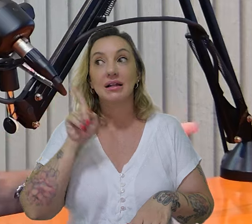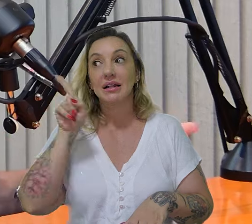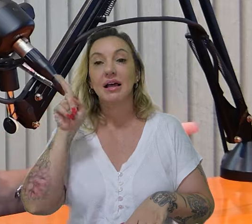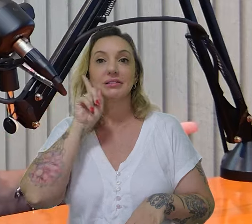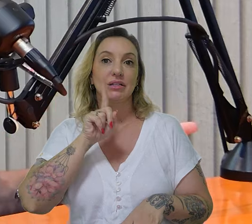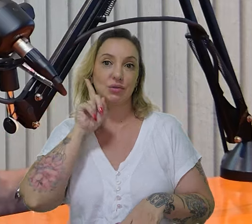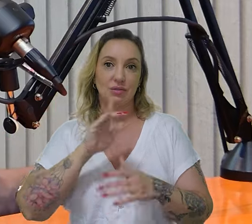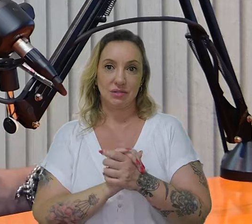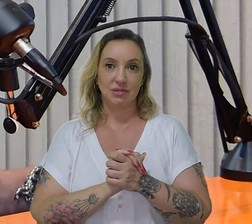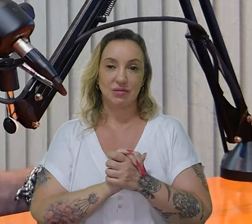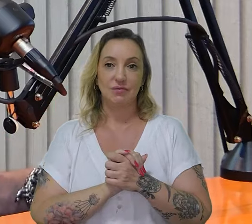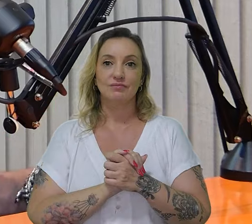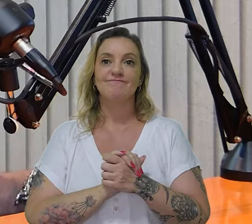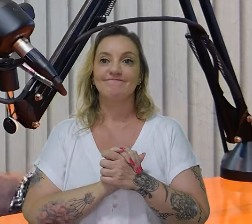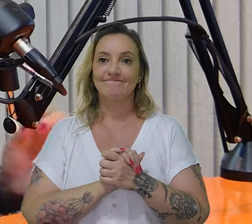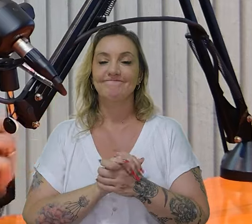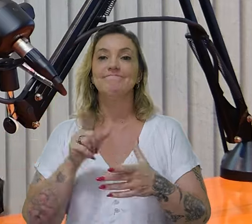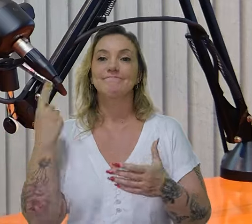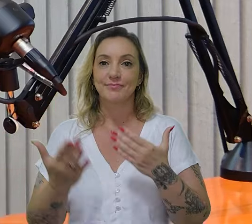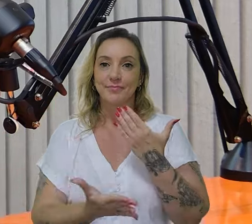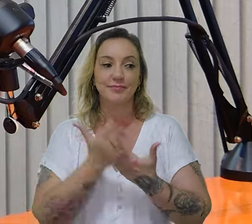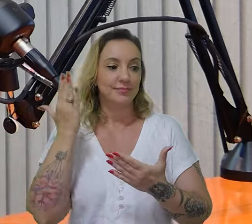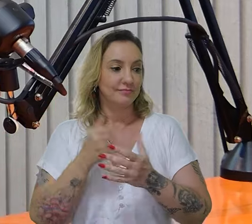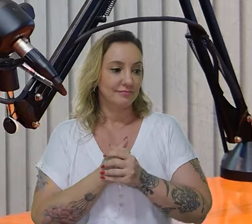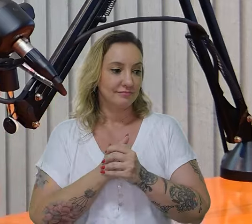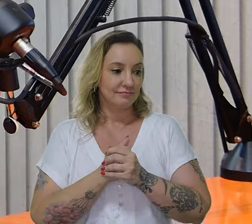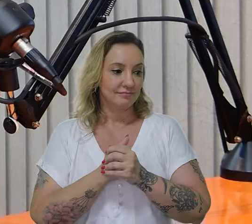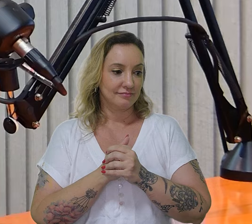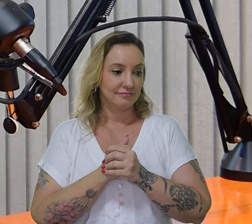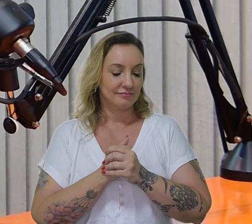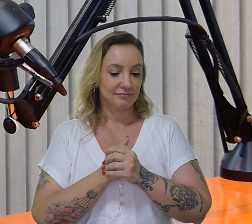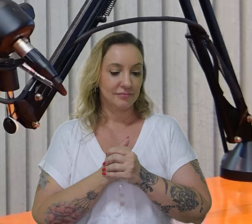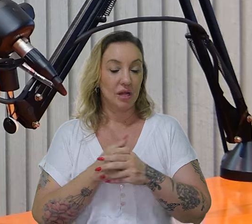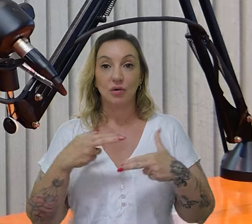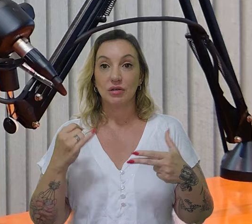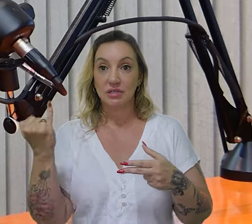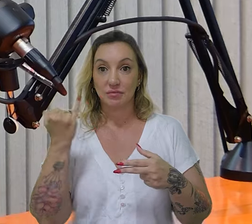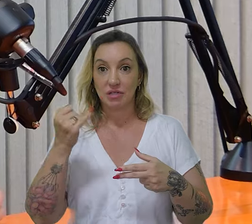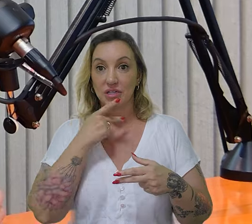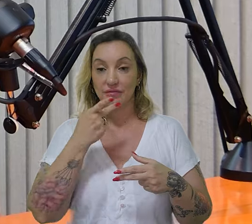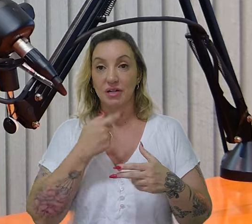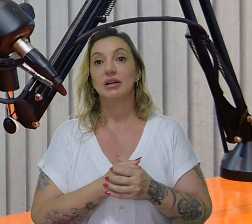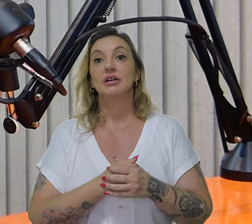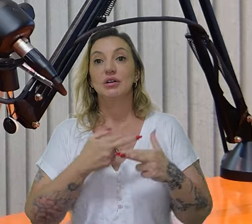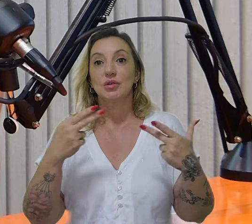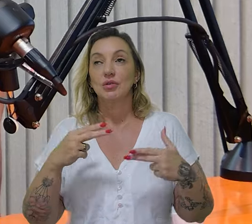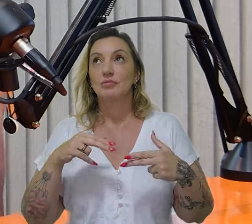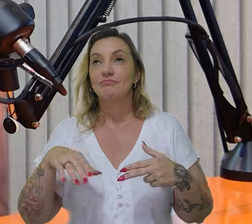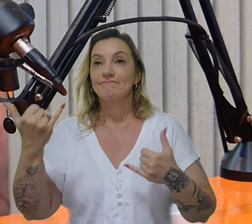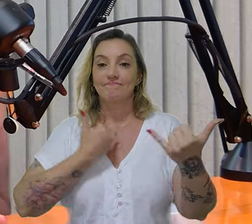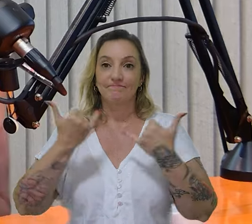Unidos a gente perde aí eu vou acho que uma coisa que é importante da gente falar aqui é uma das coisas que eu mais